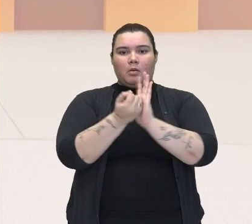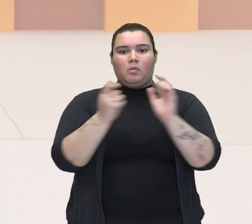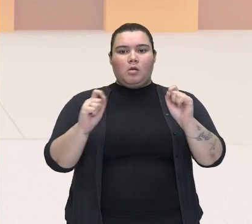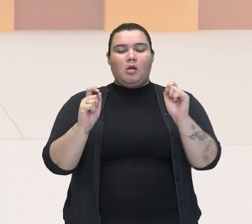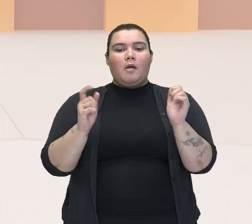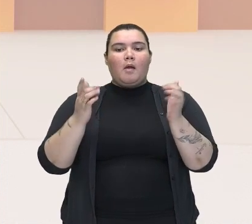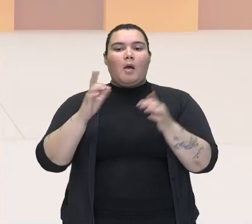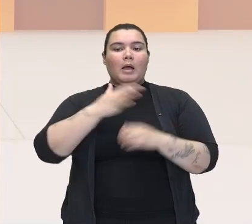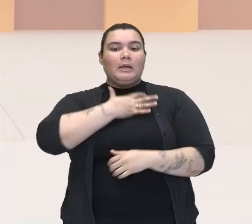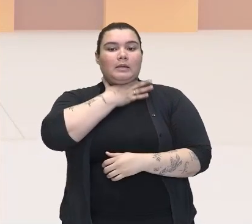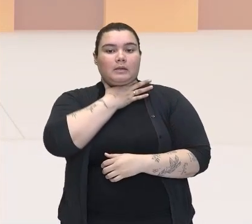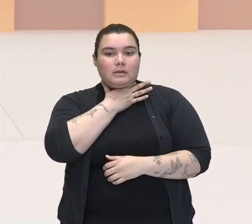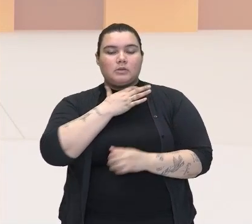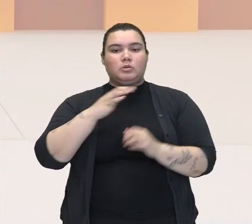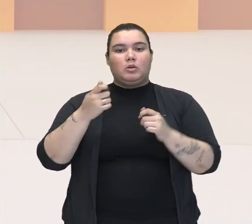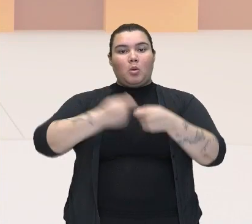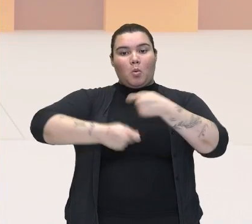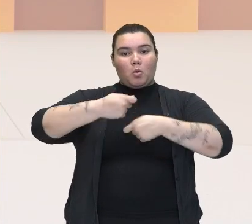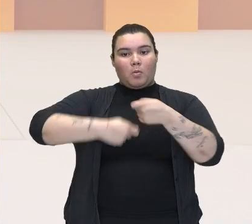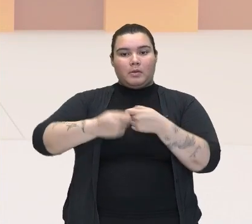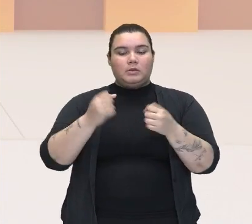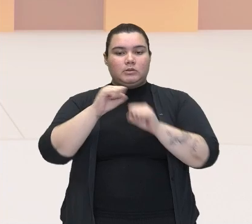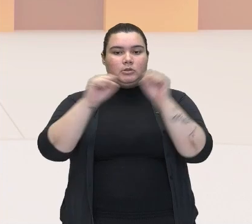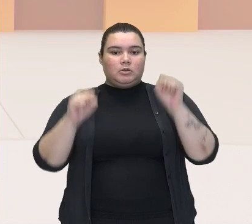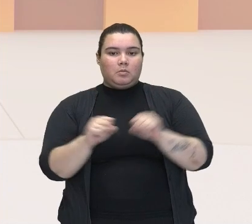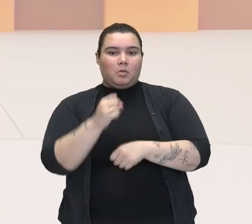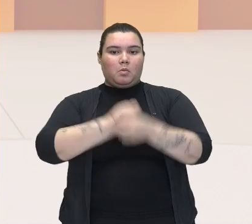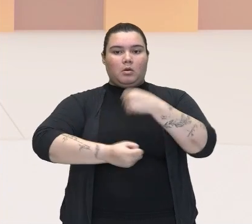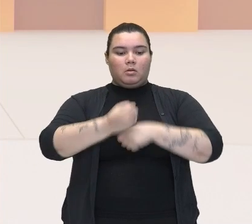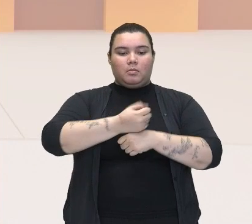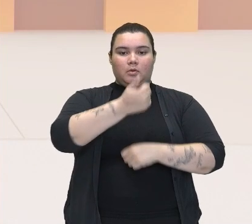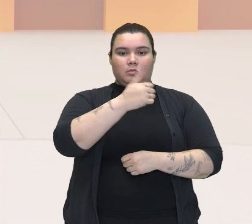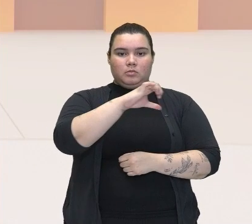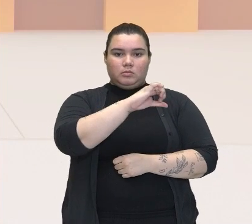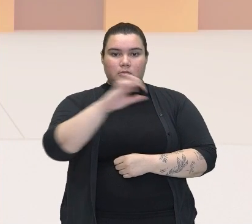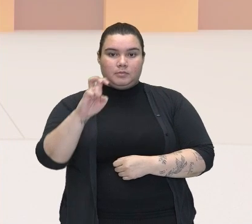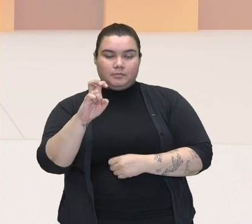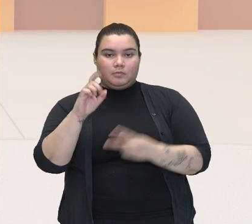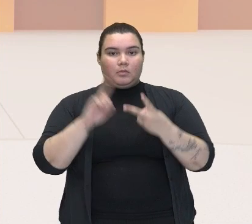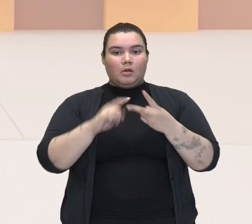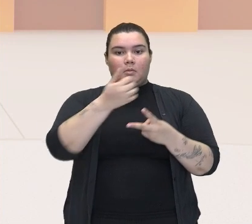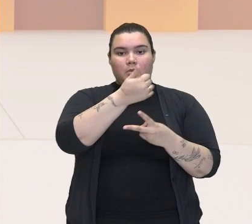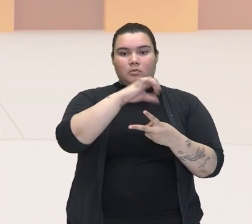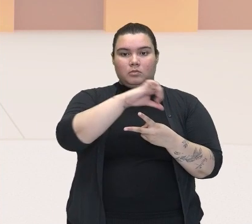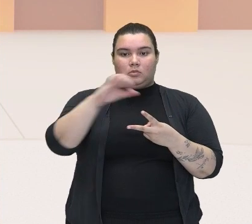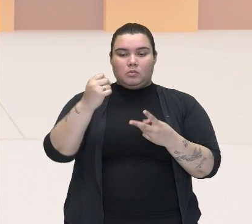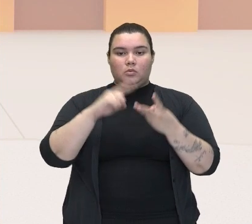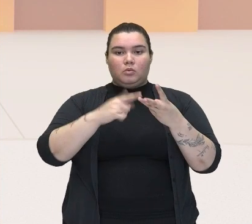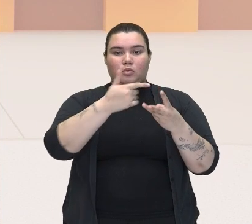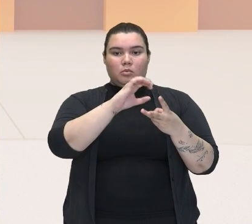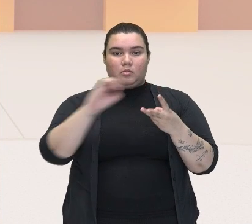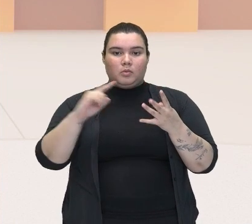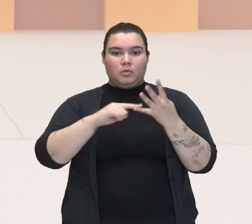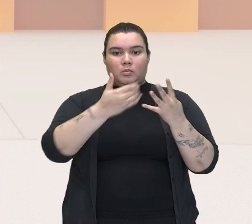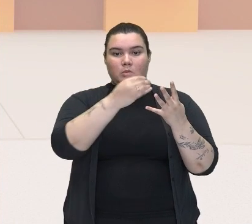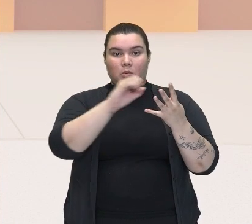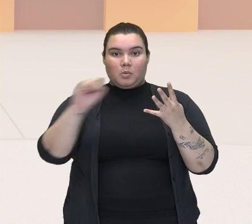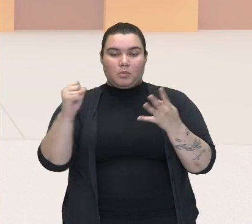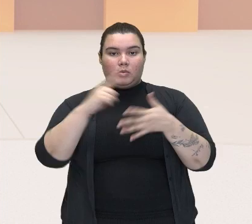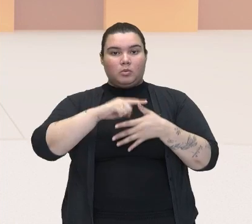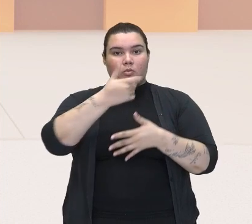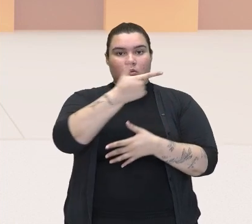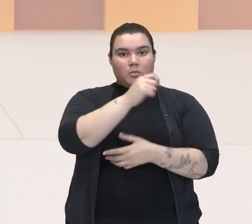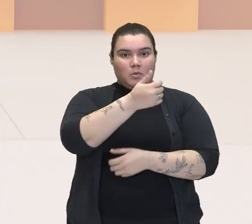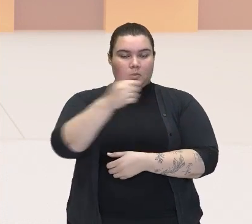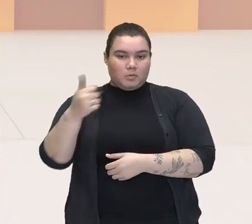crises econômicas sistêmicas de 1995, 1998, 2000, 2008 e